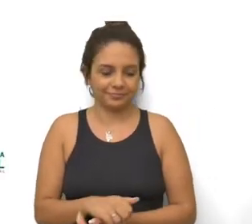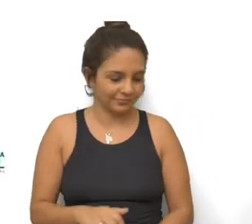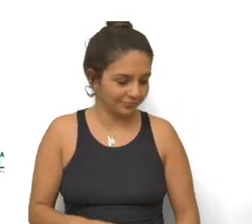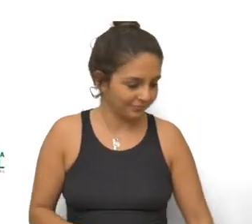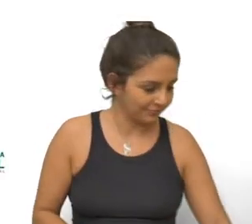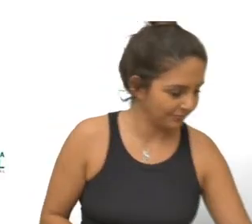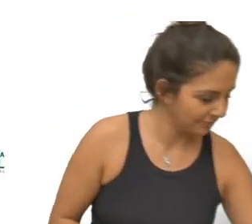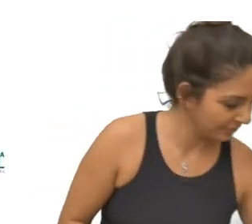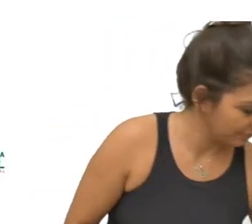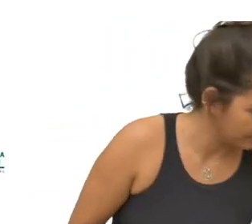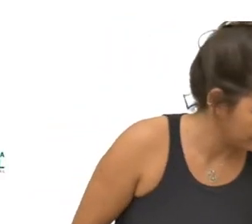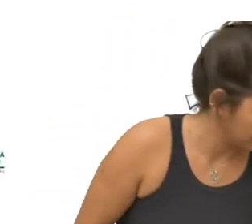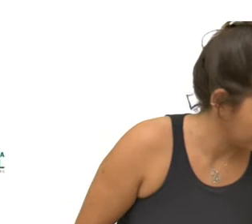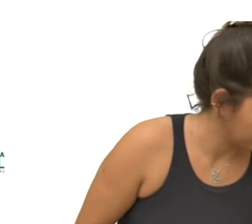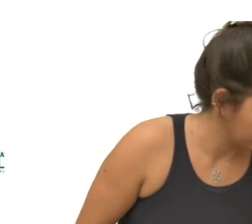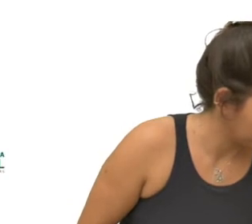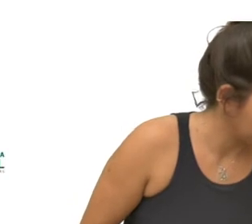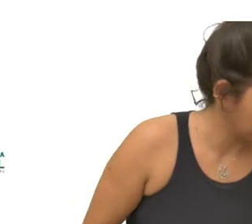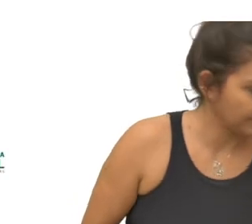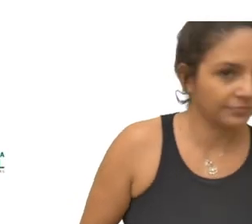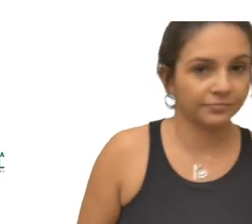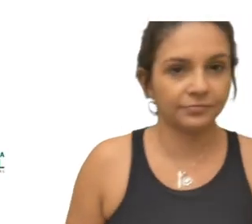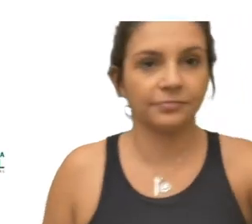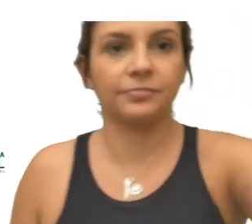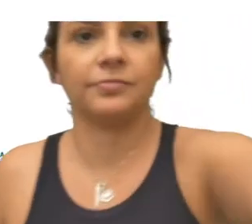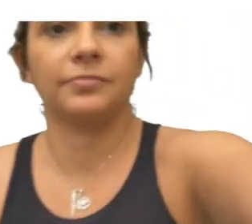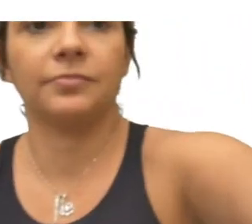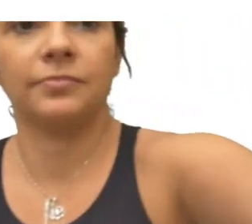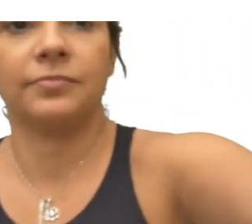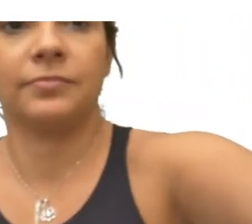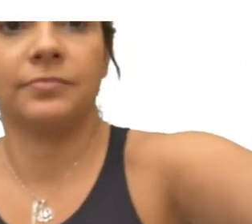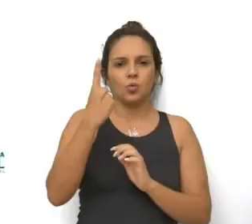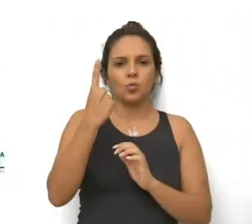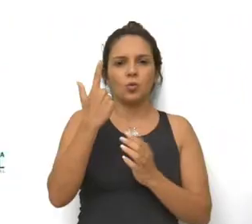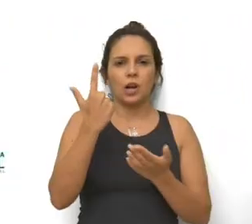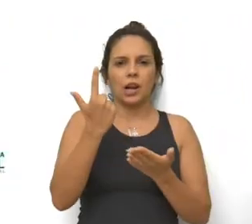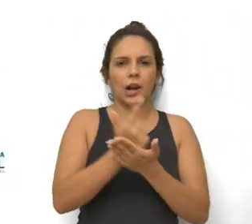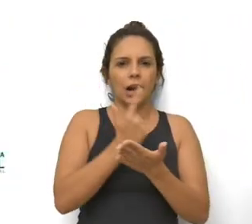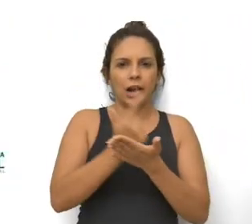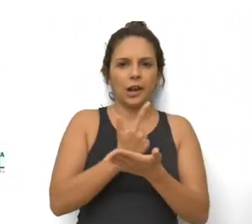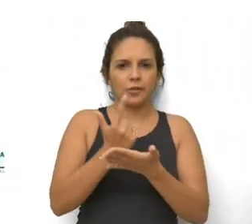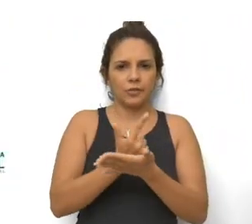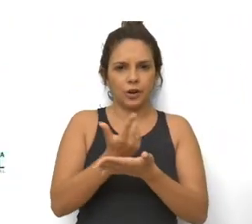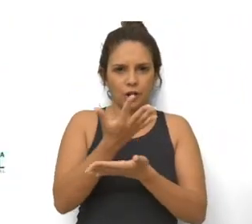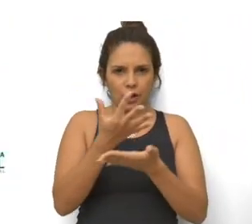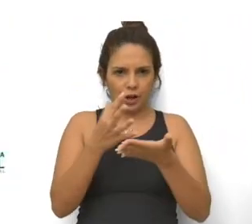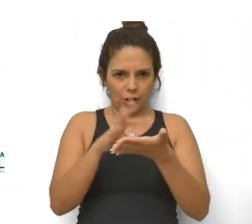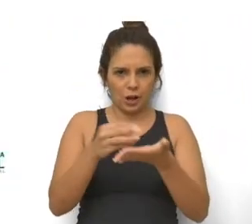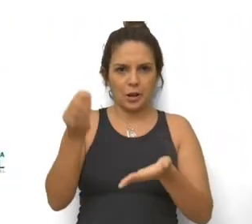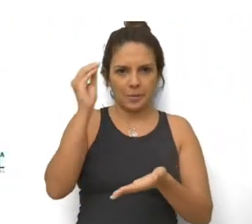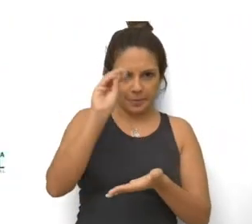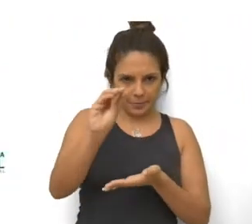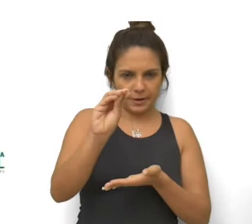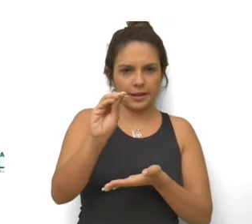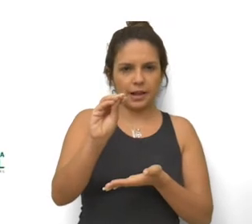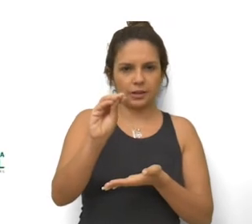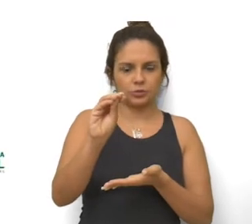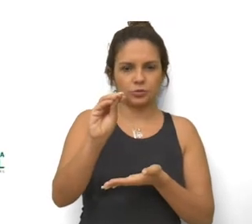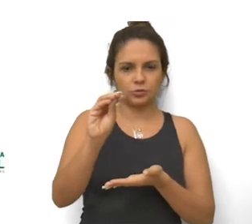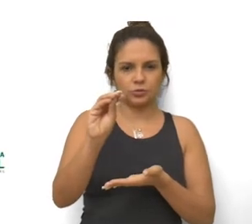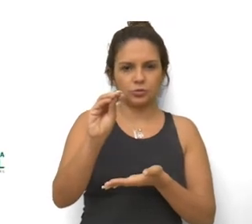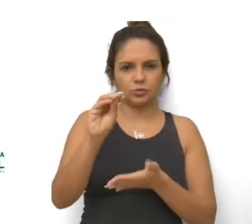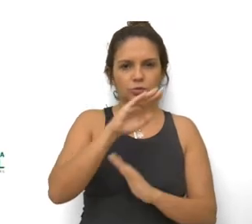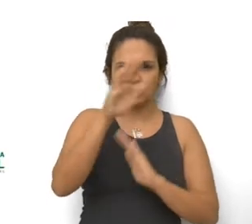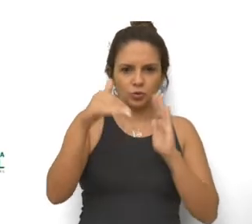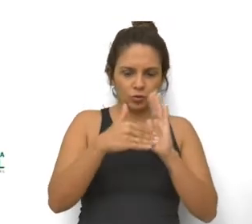histórica. 2000, se não me engano, só tinha um livro publicado da Bishop aqui pela companhia, não é? Todo o